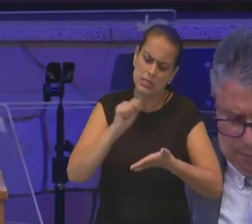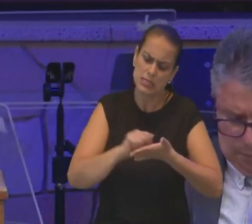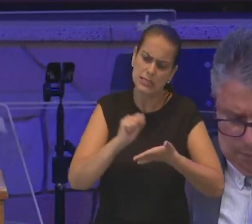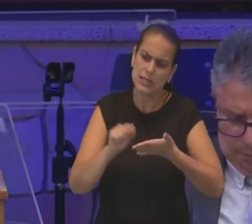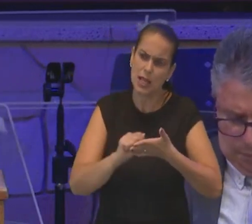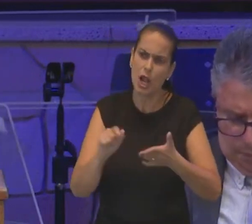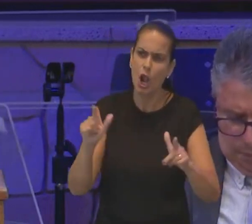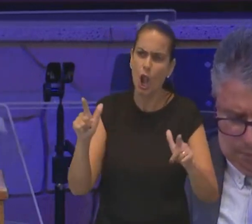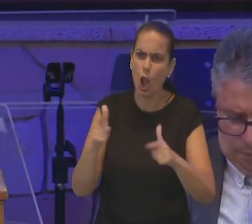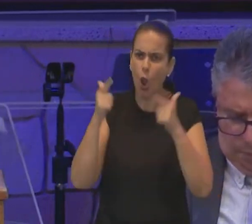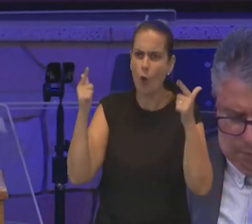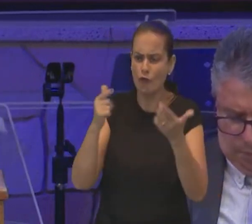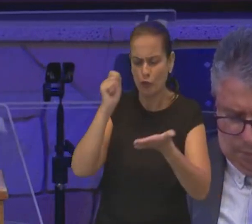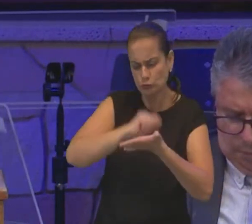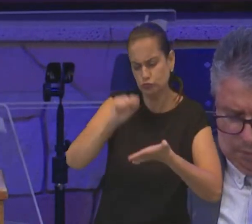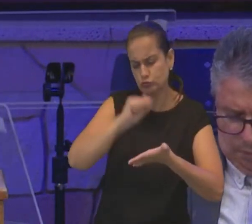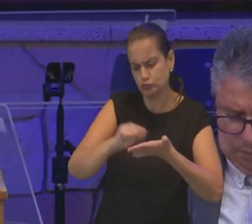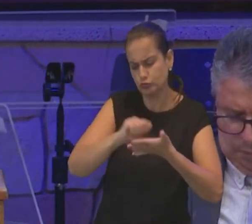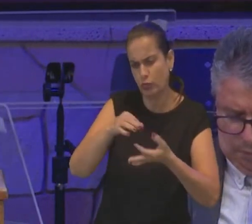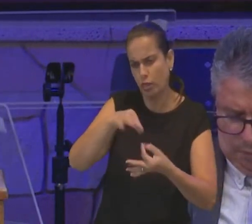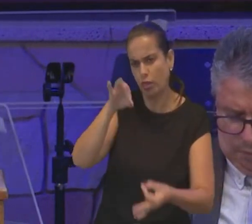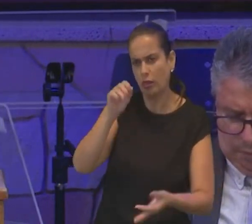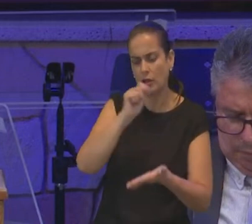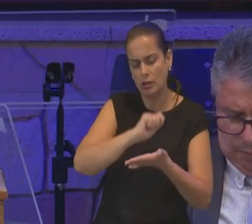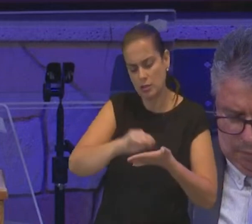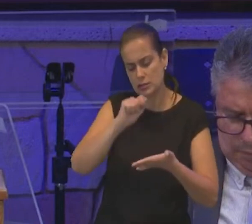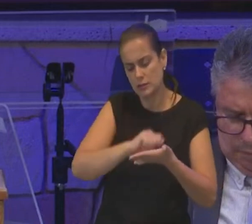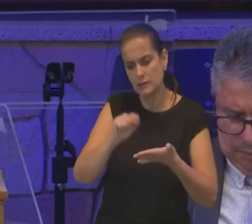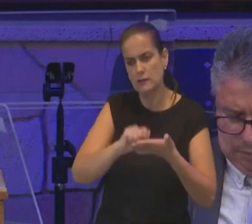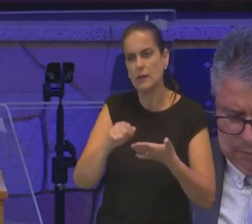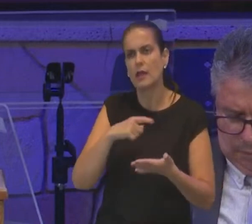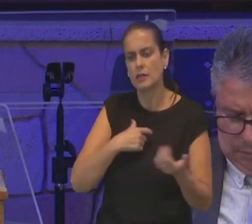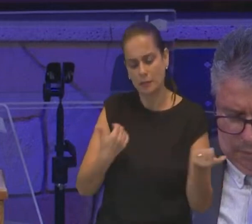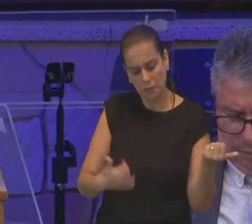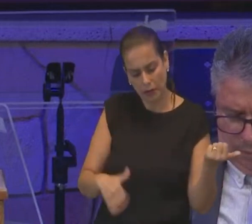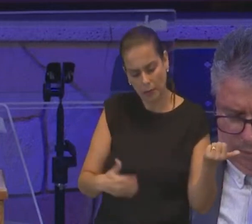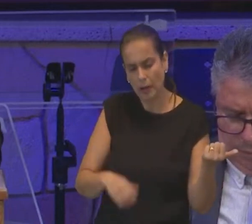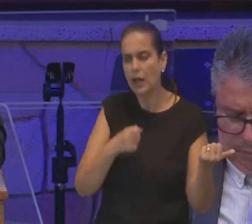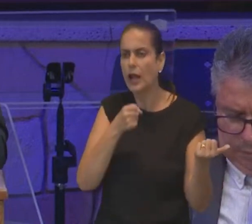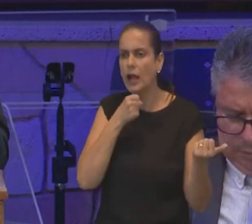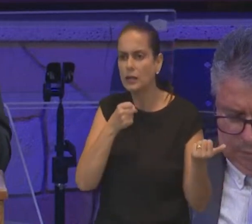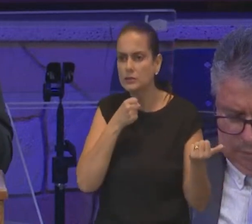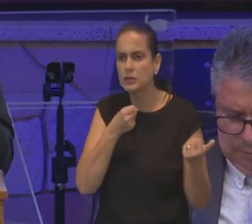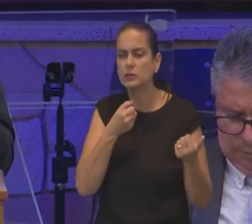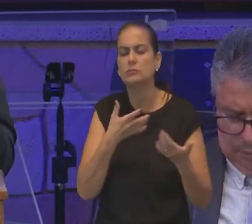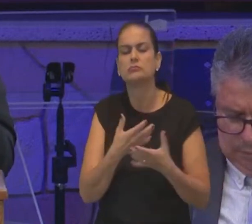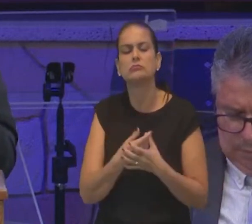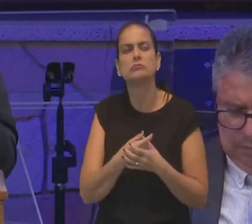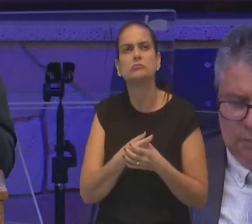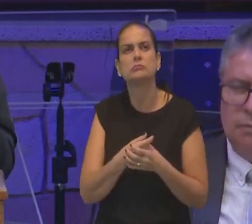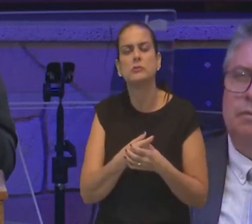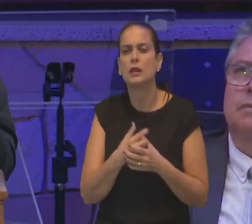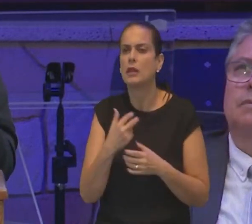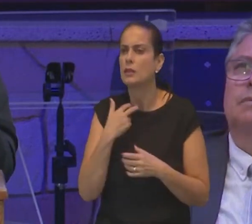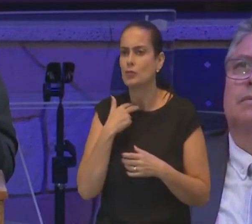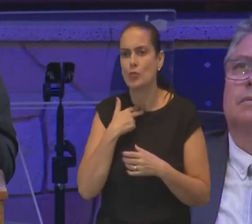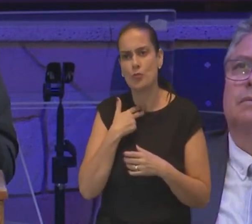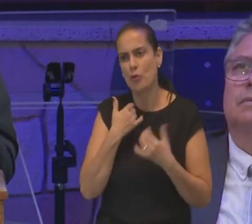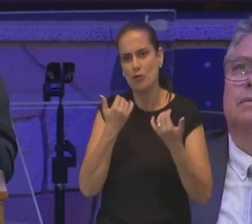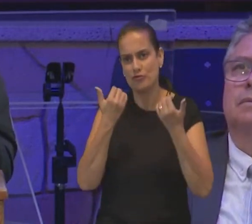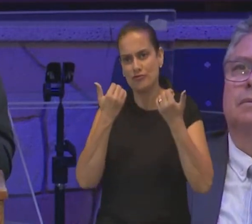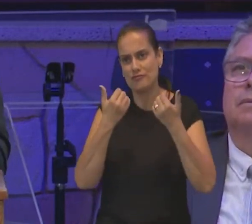300 louvores escritos por ele. A gente tem voz e violão com Mauri, a gente não pode